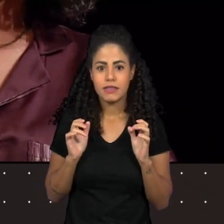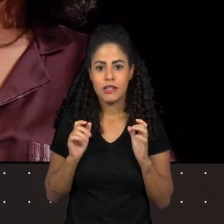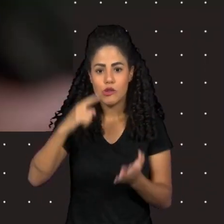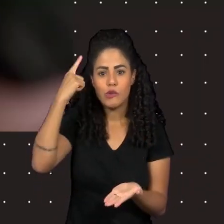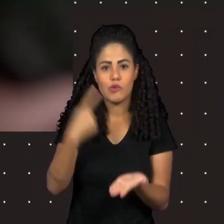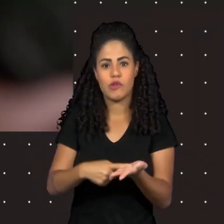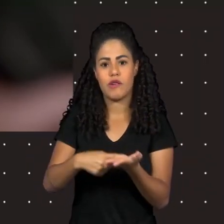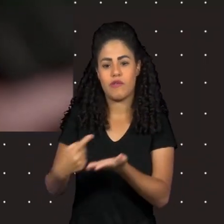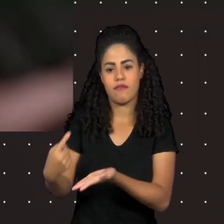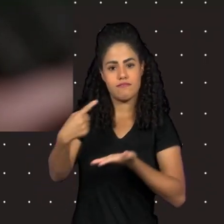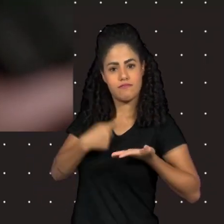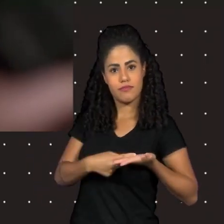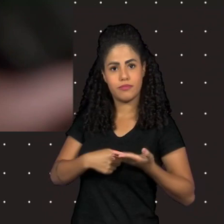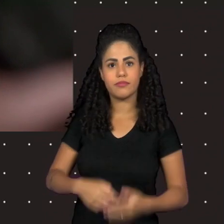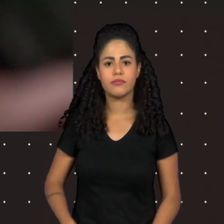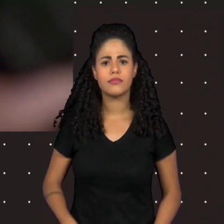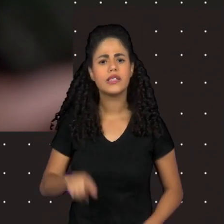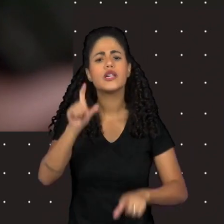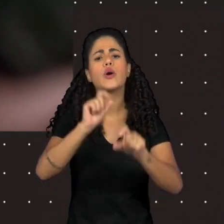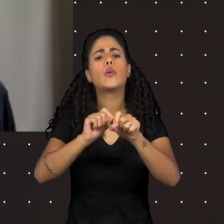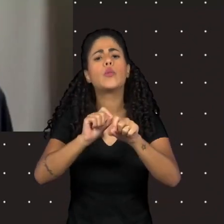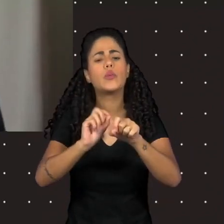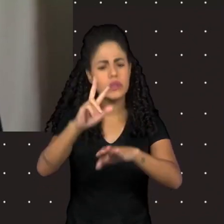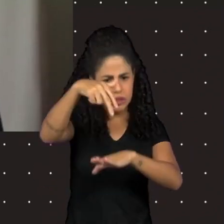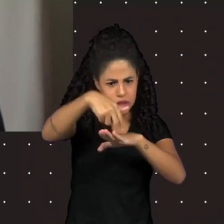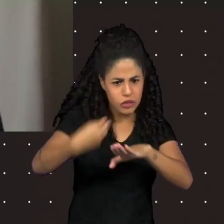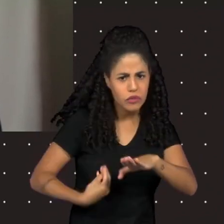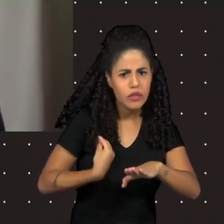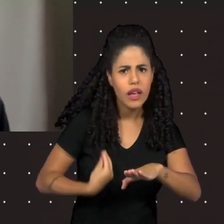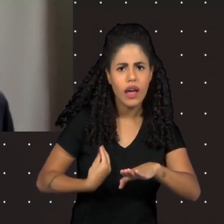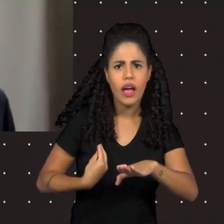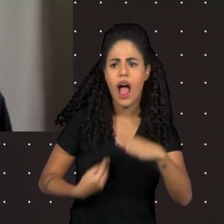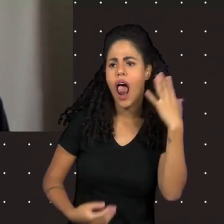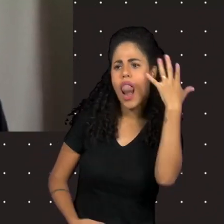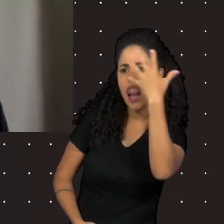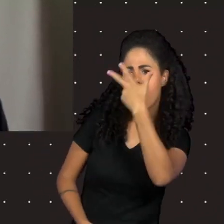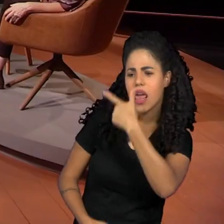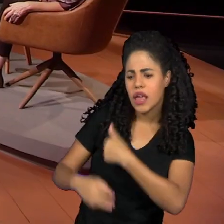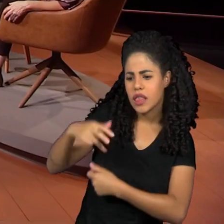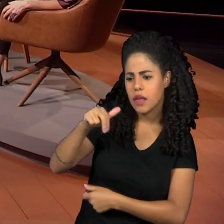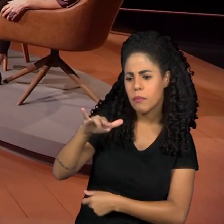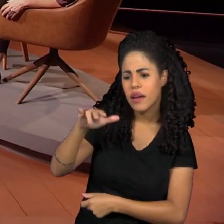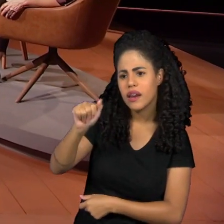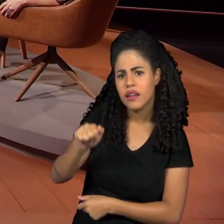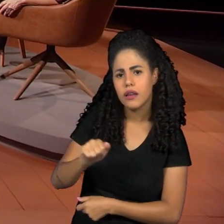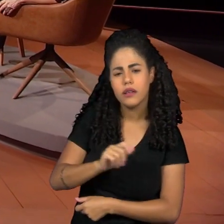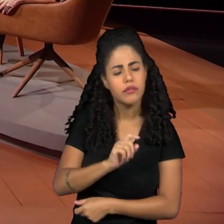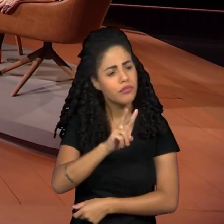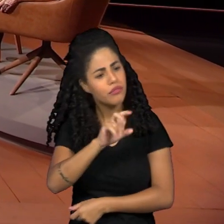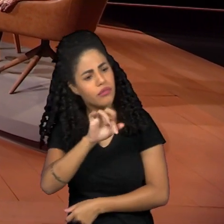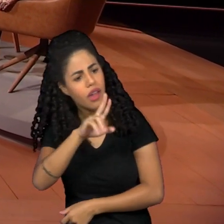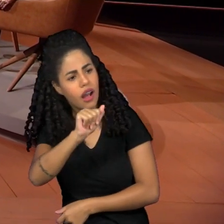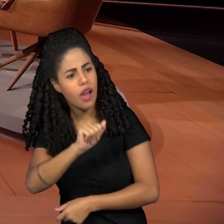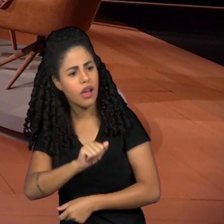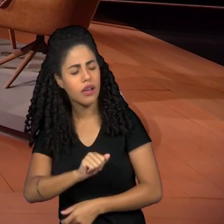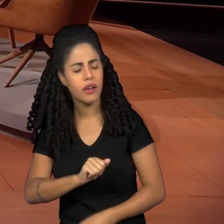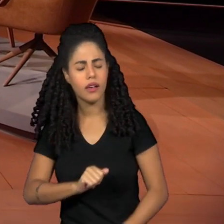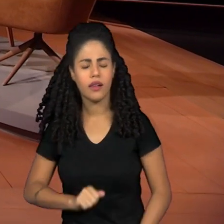me propor. O que você está fazendo aqui? Está muito linda, Ana Maria. Vera.